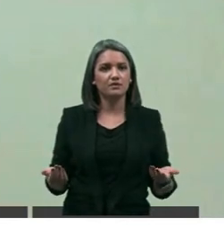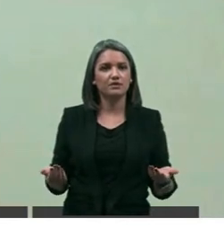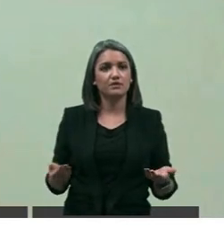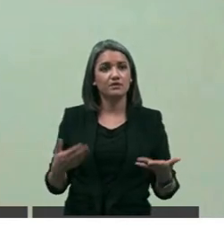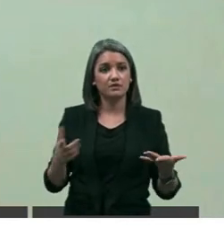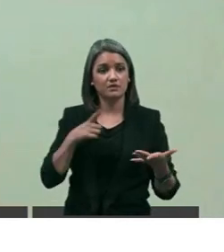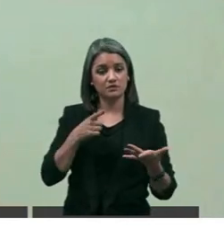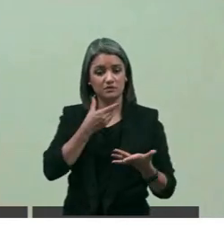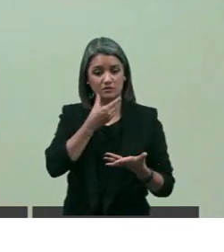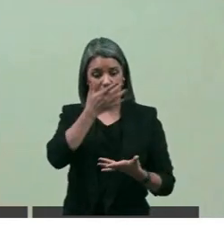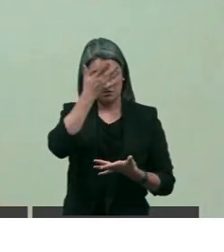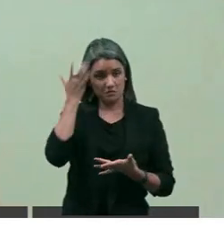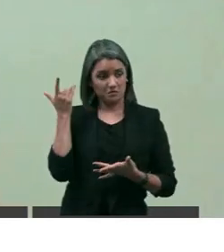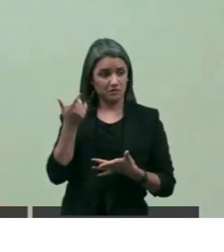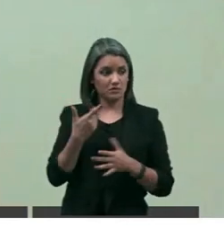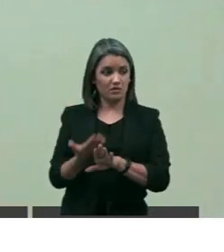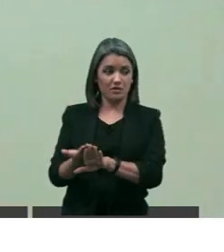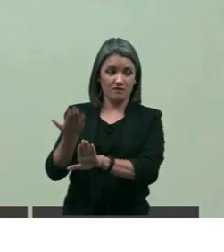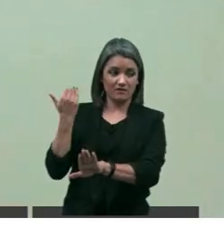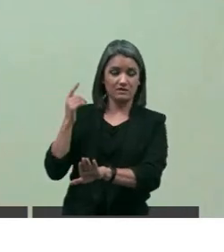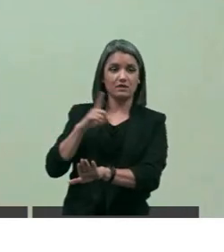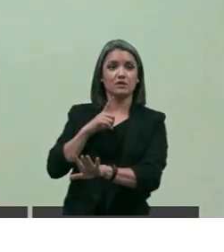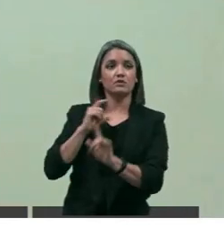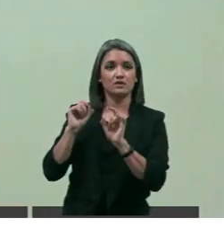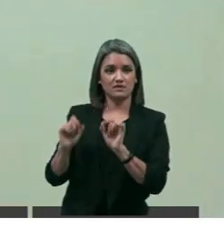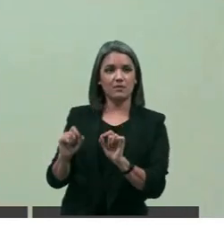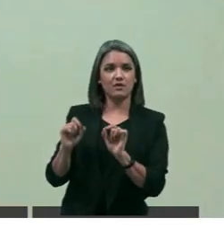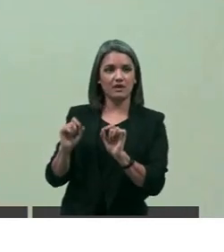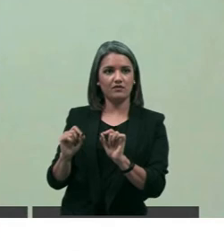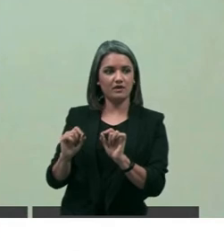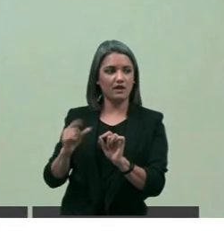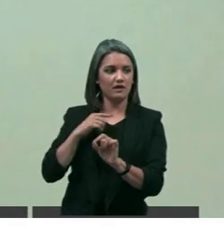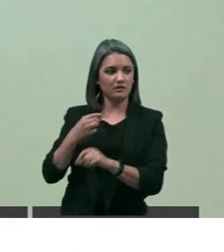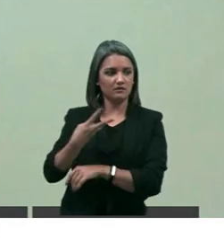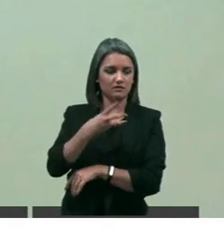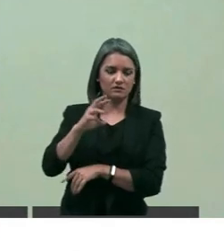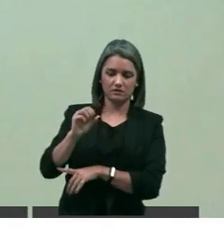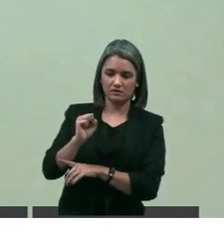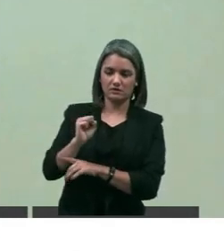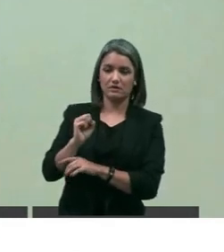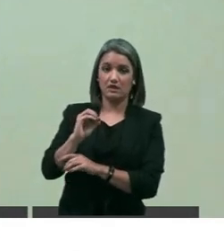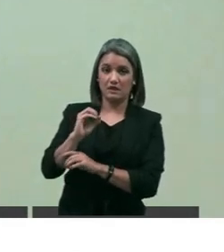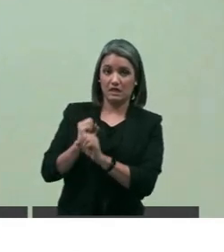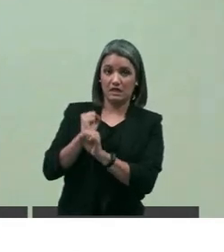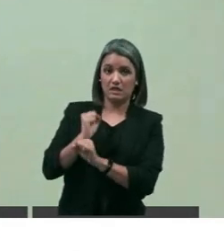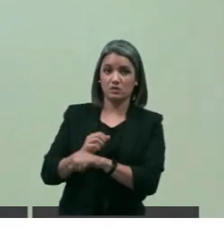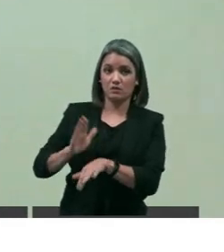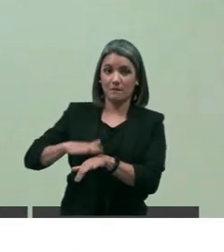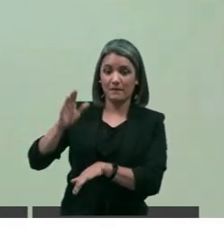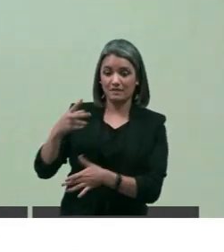5442-15.2016. O requerente se encontra afastado do cargo há mais de 30 anos, desde a aplicação da penalidade, ocorrida em